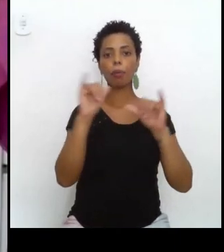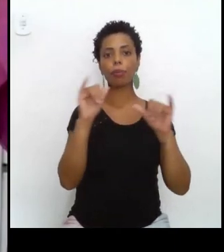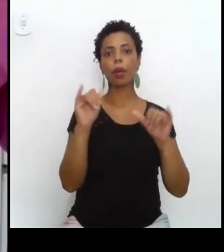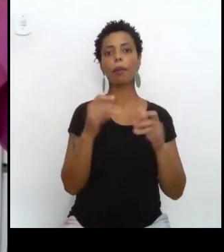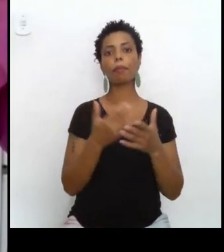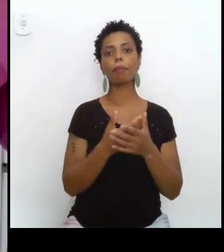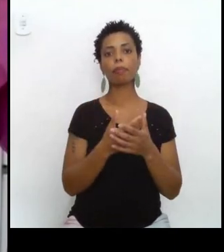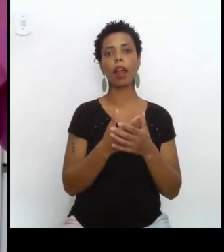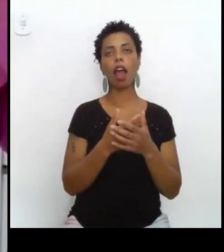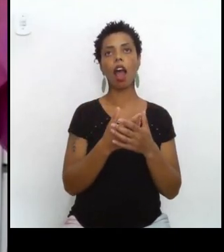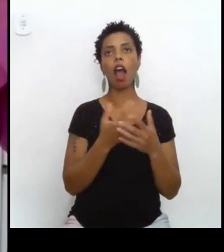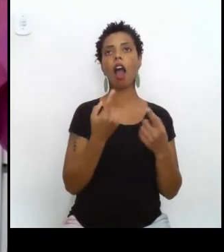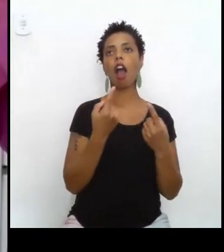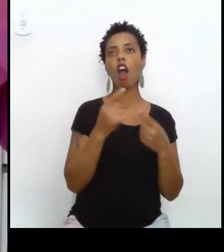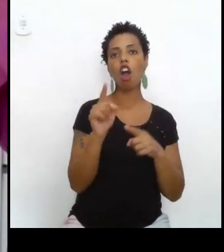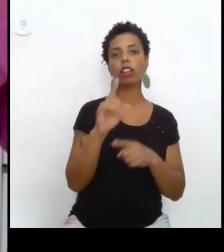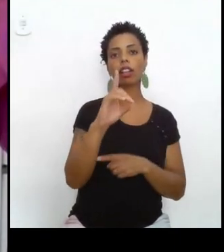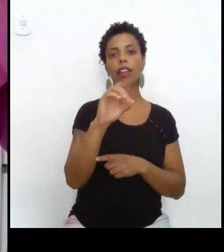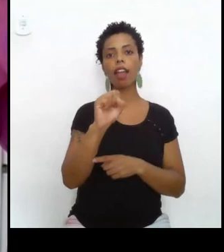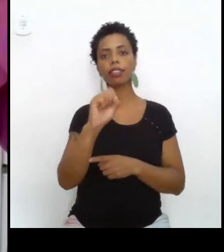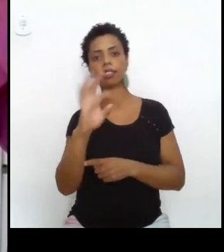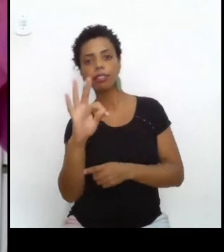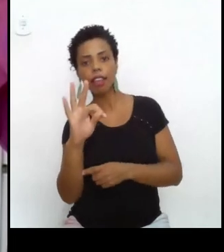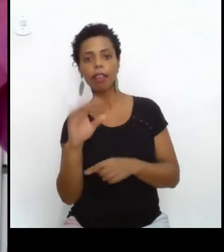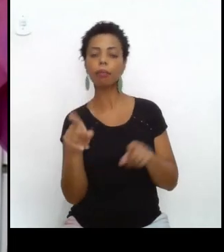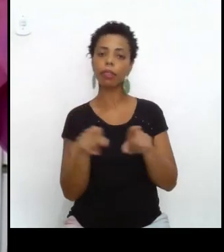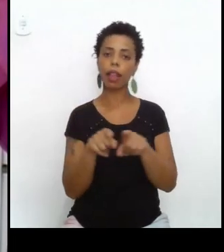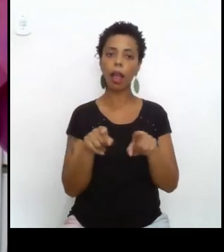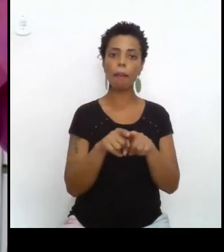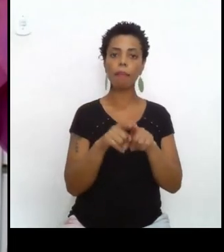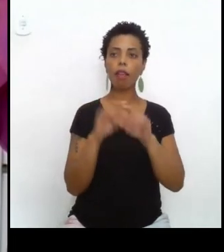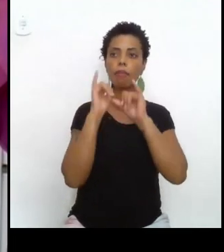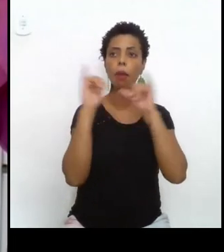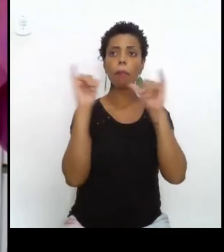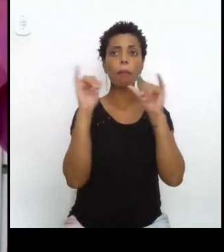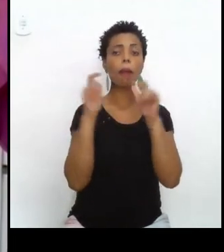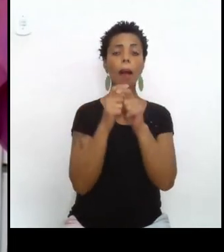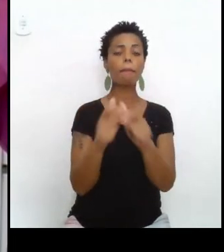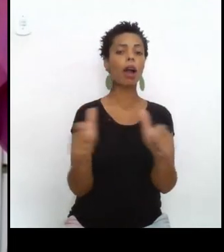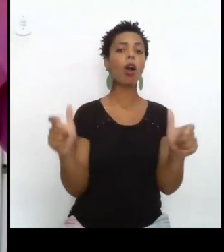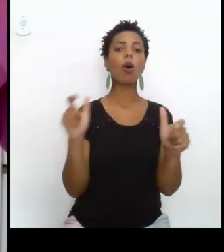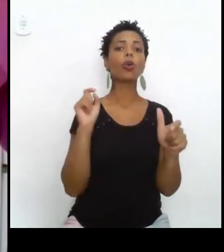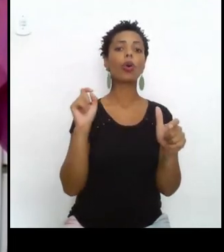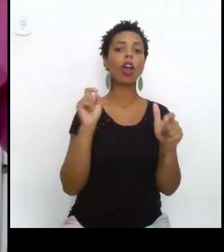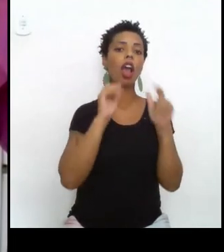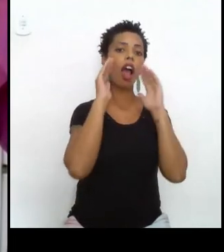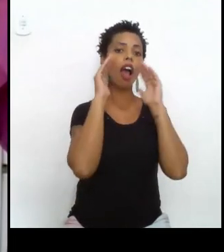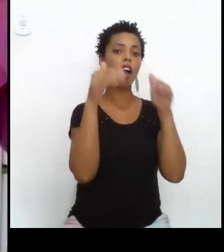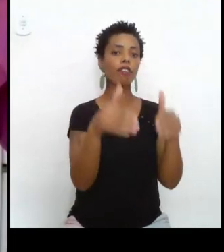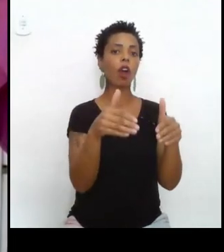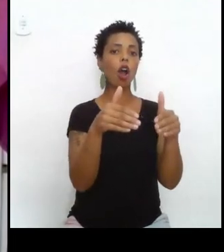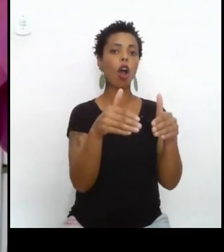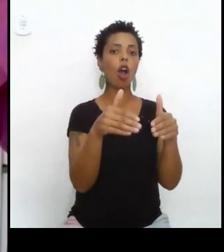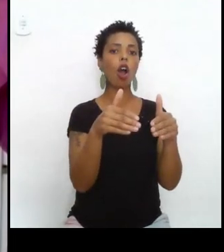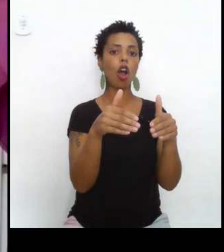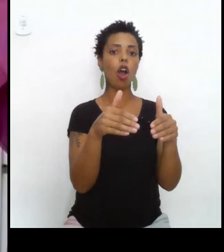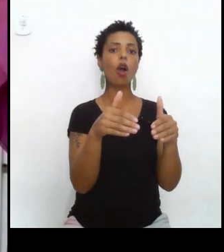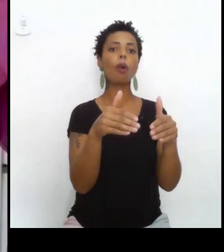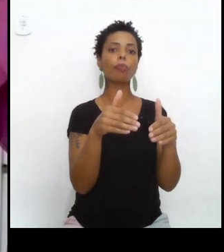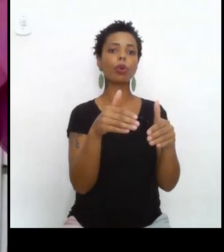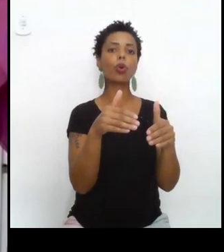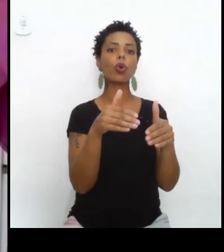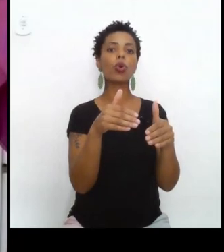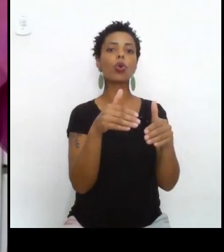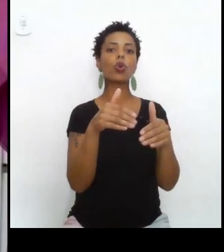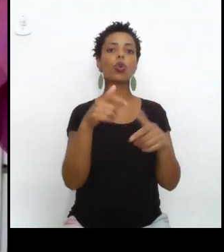DS3 e a gente está falando de campanha inscrição geralmente voltadas para o sexo falocentrico a